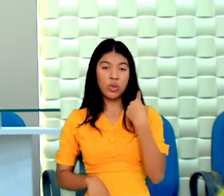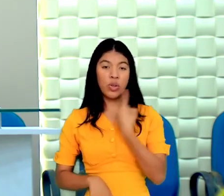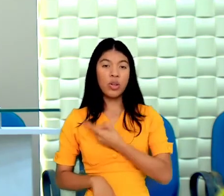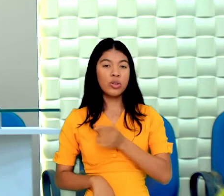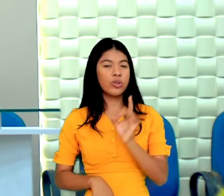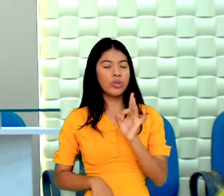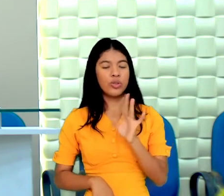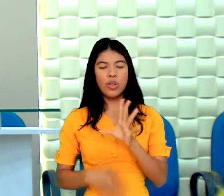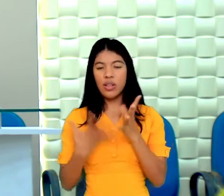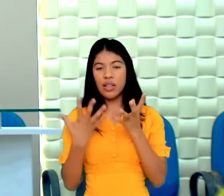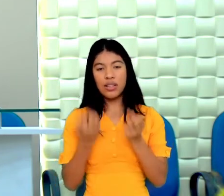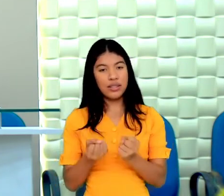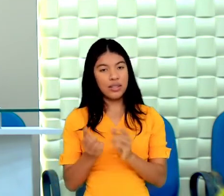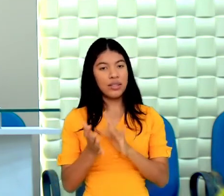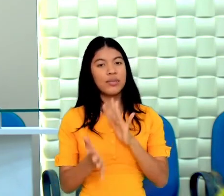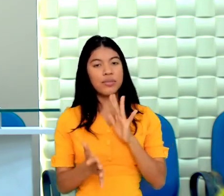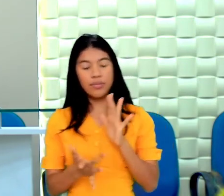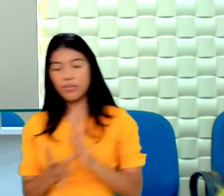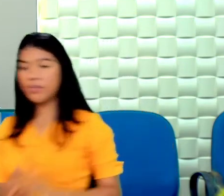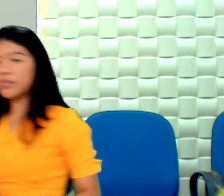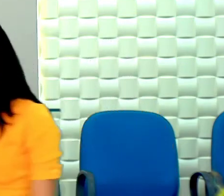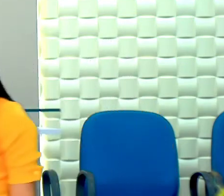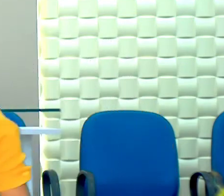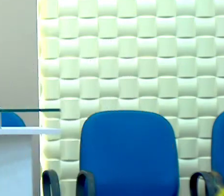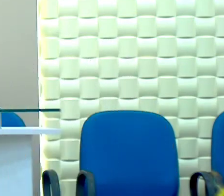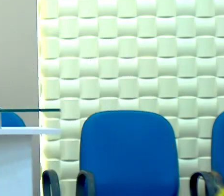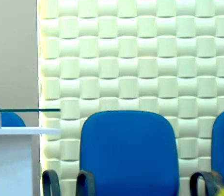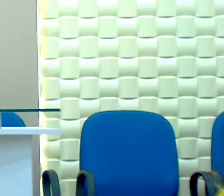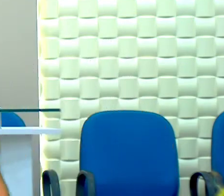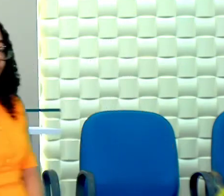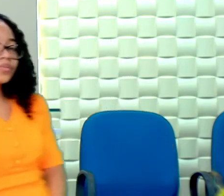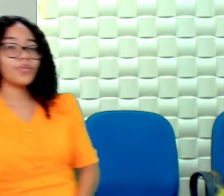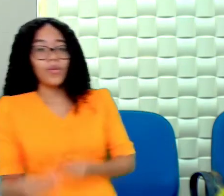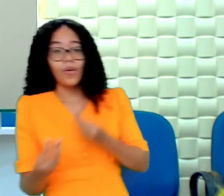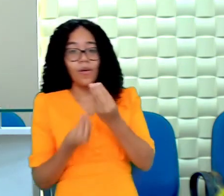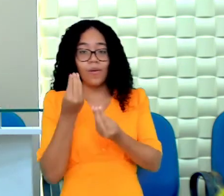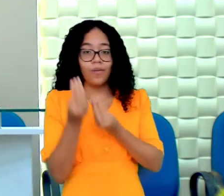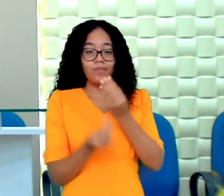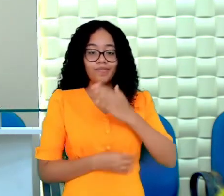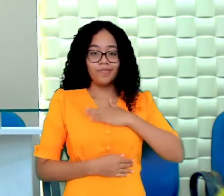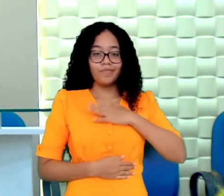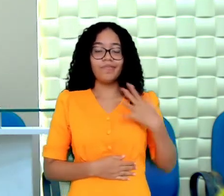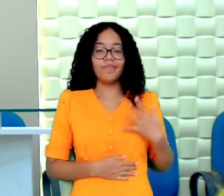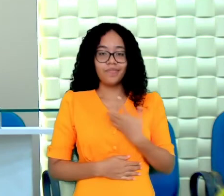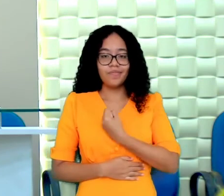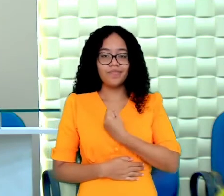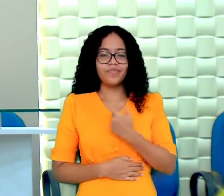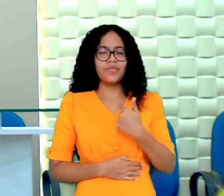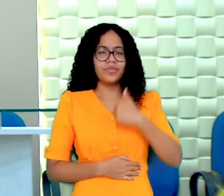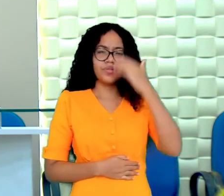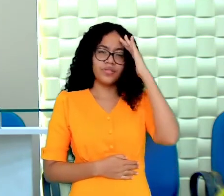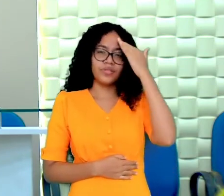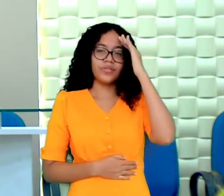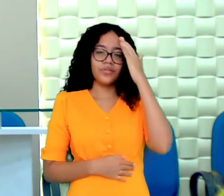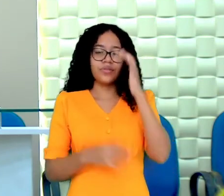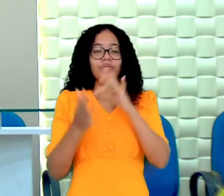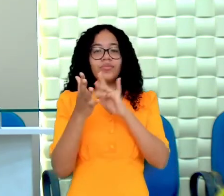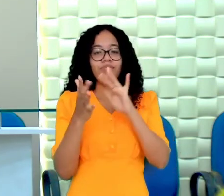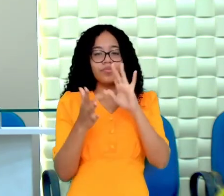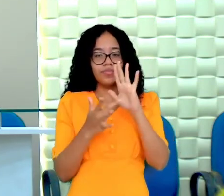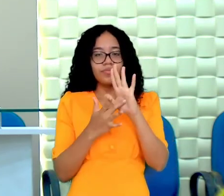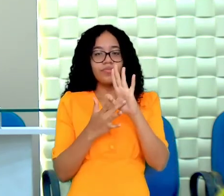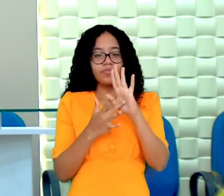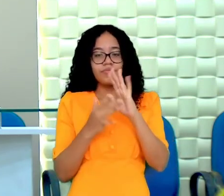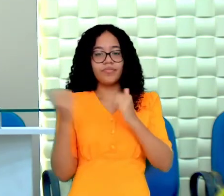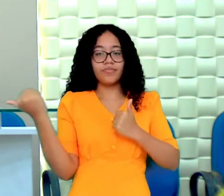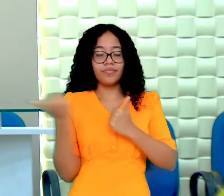somente dizer: eu recebo Jesus como meu Salvador. Eu reconheço que Jesus morreu na cruz por